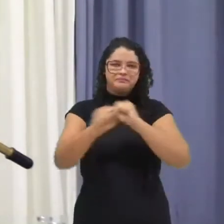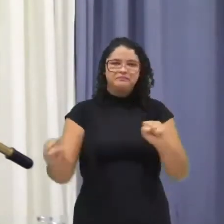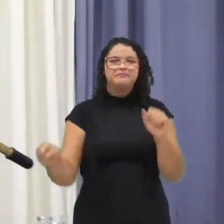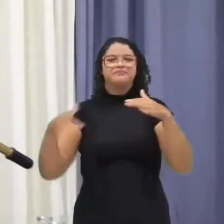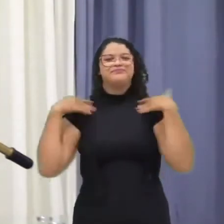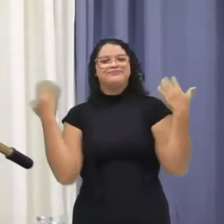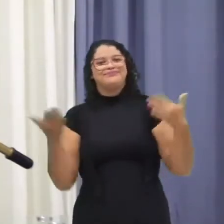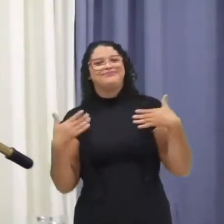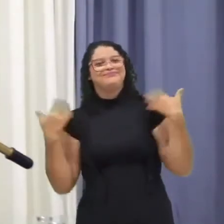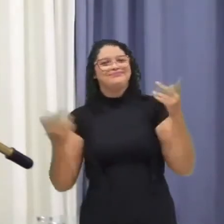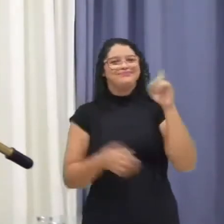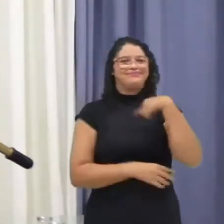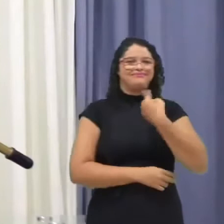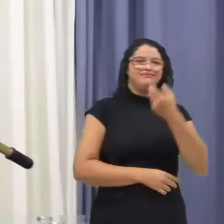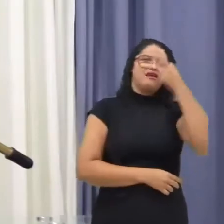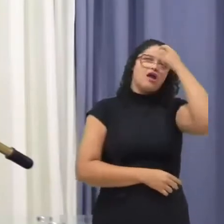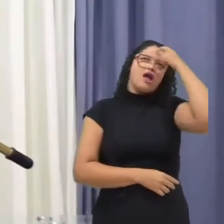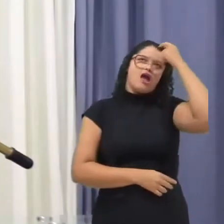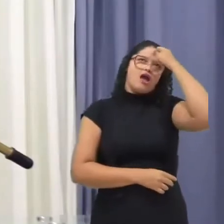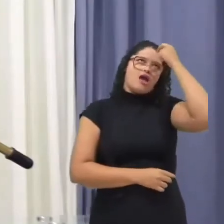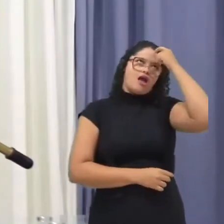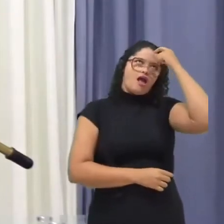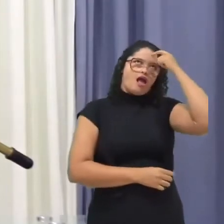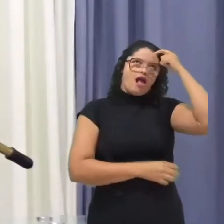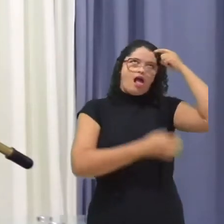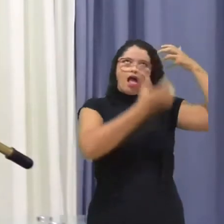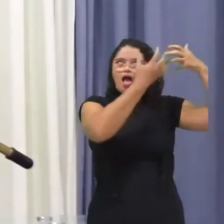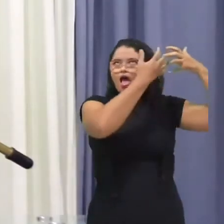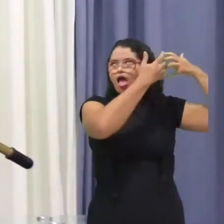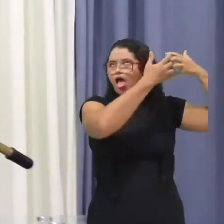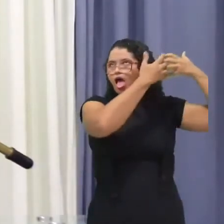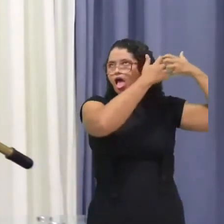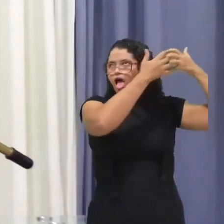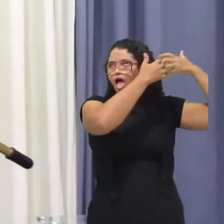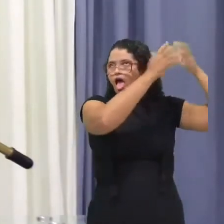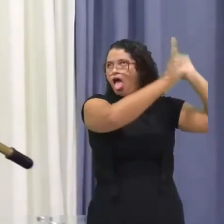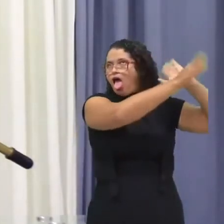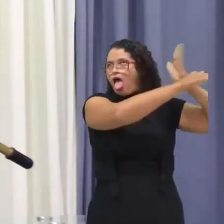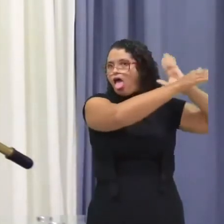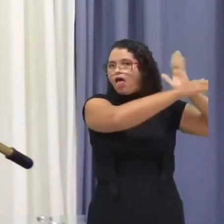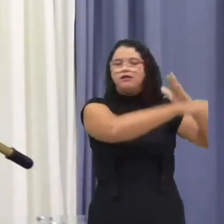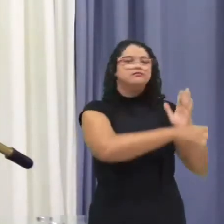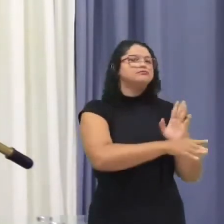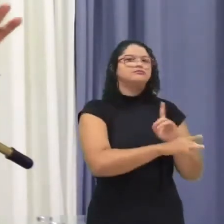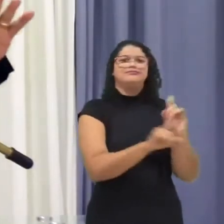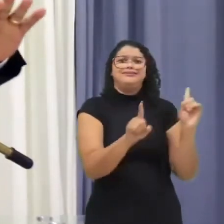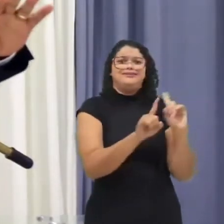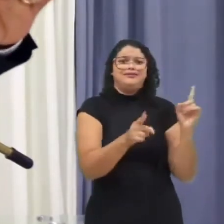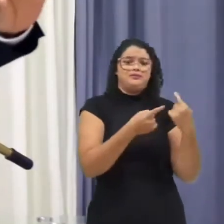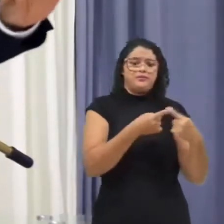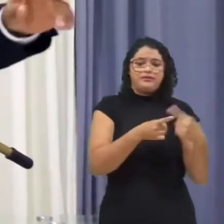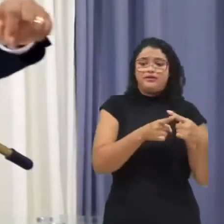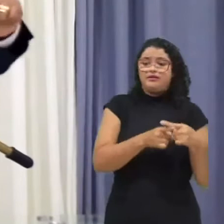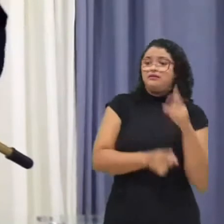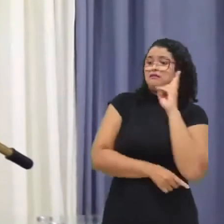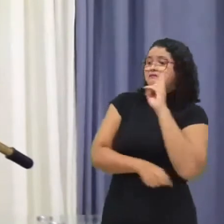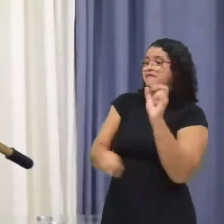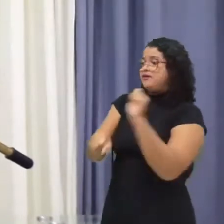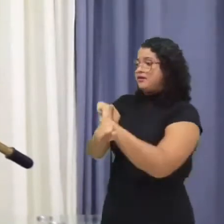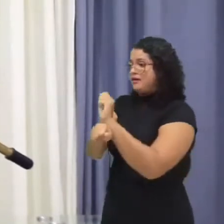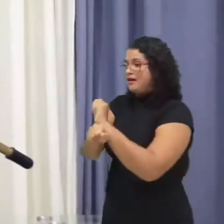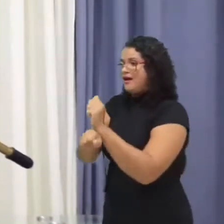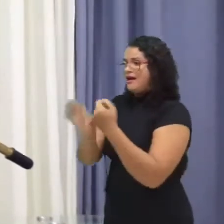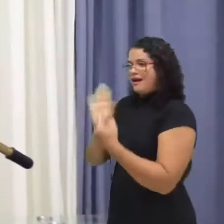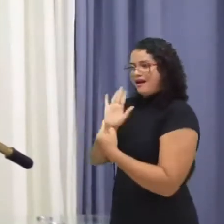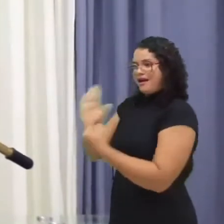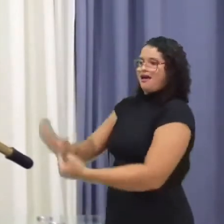A nossa mente não será essa mente limitada. Quando a gente olhar Abraão, ninguém vai precisar apresentar, olha, esse aqui é